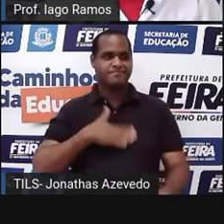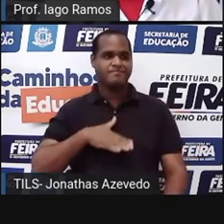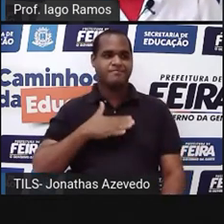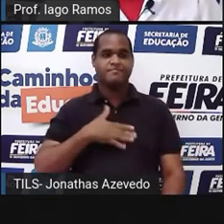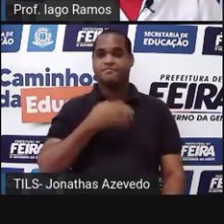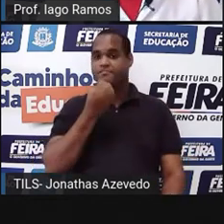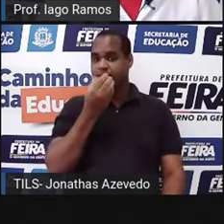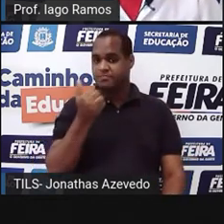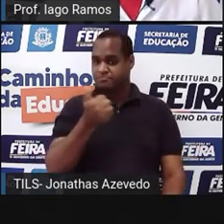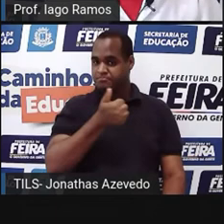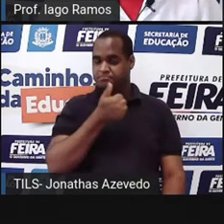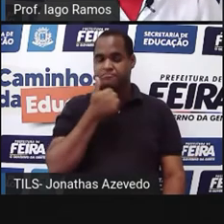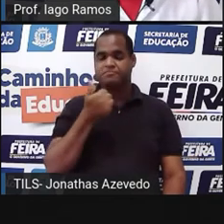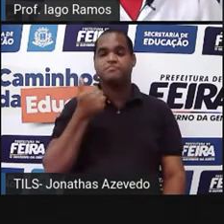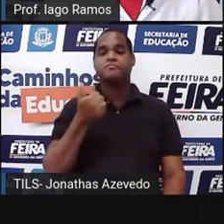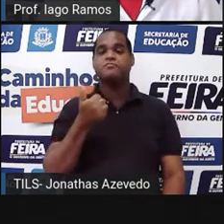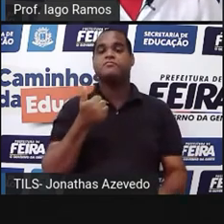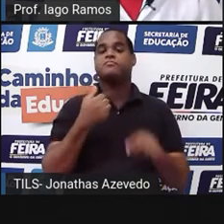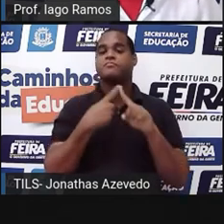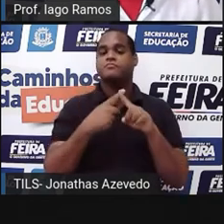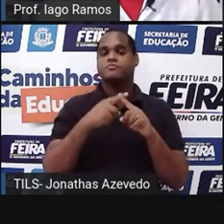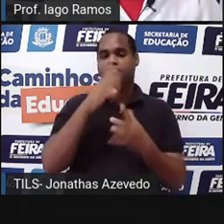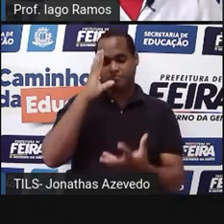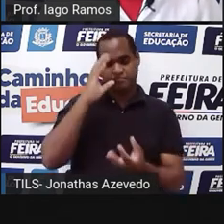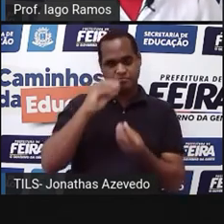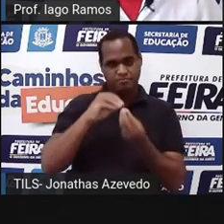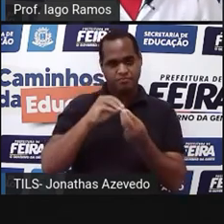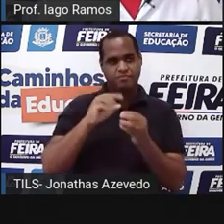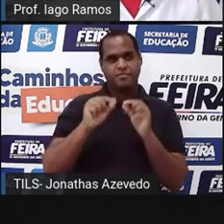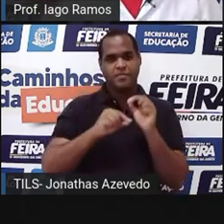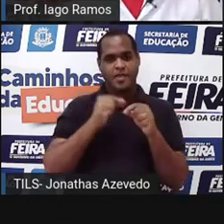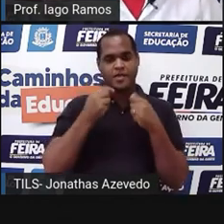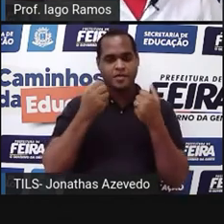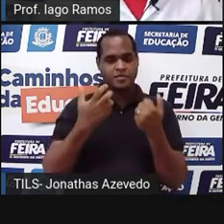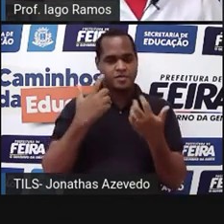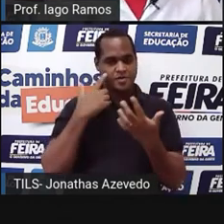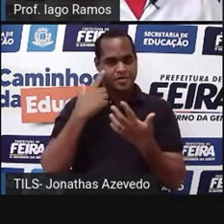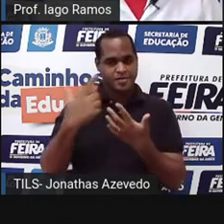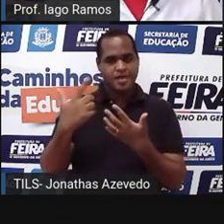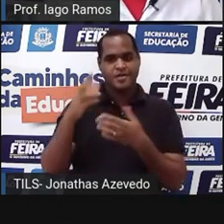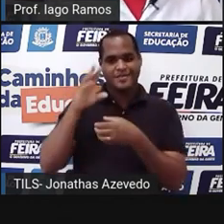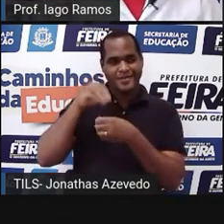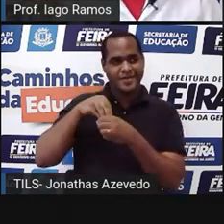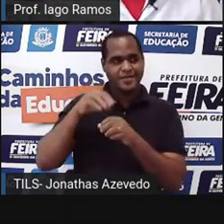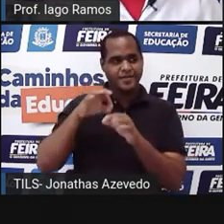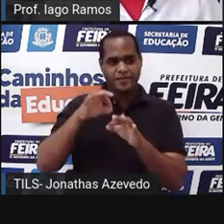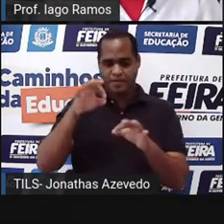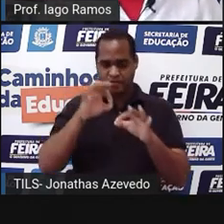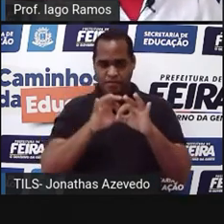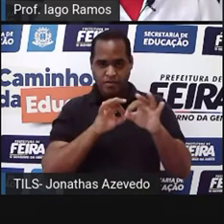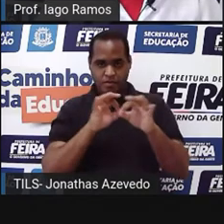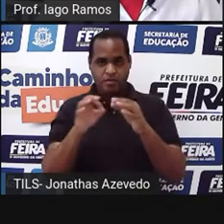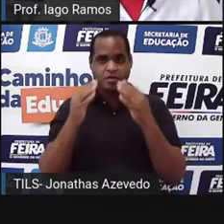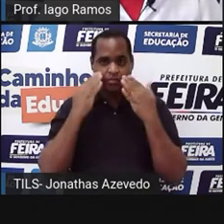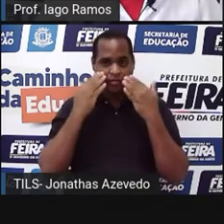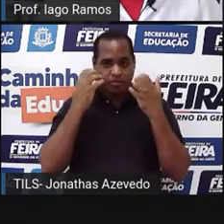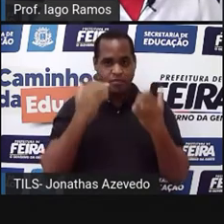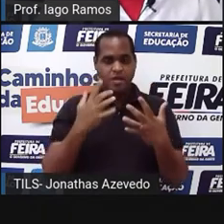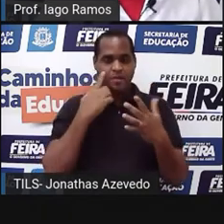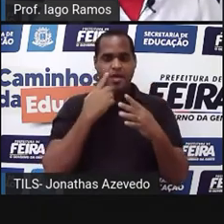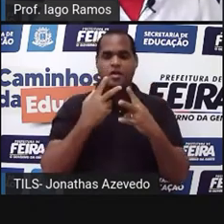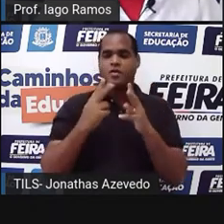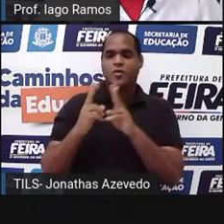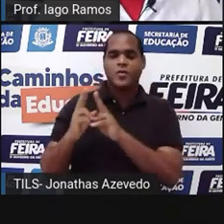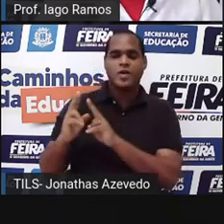né? Porque a conclusão aqui é essa, ó. Os ângulos internos correspondentes com a